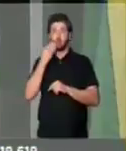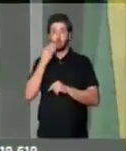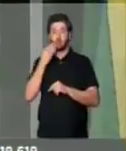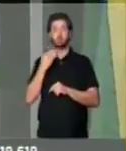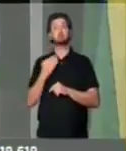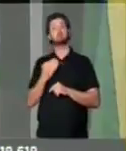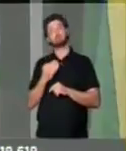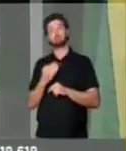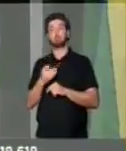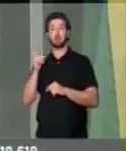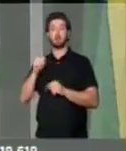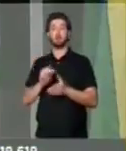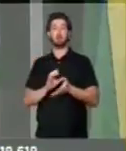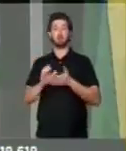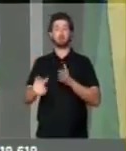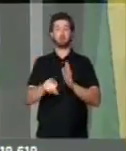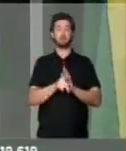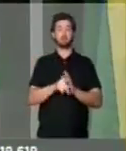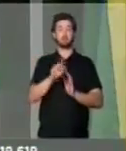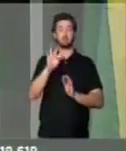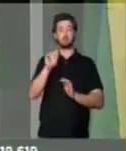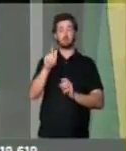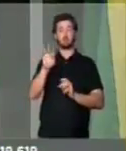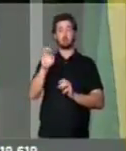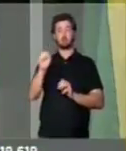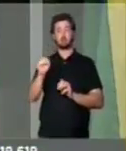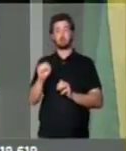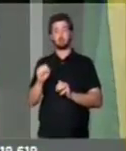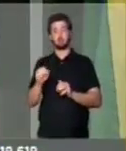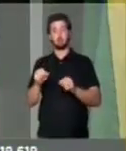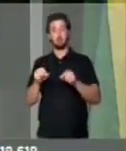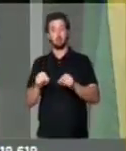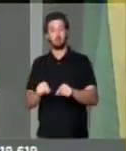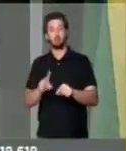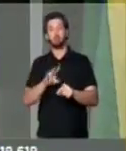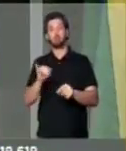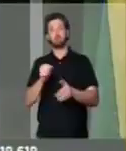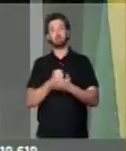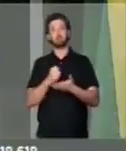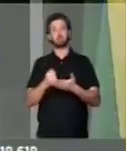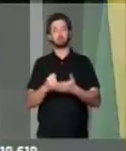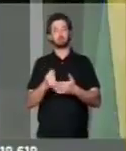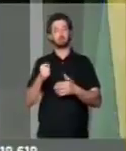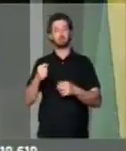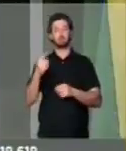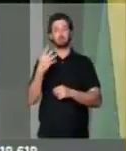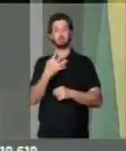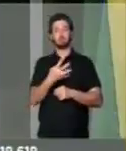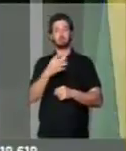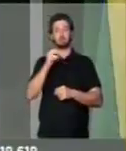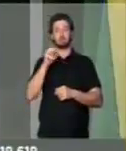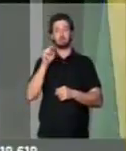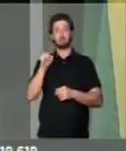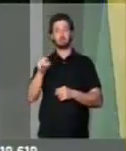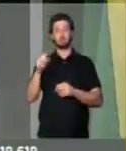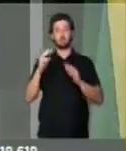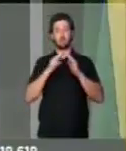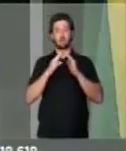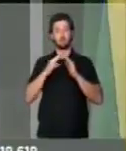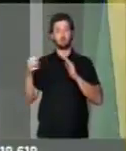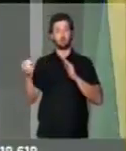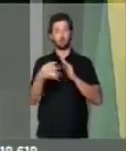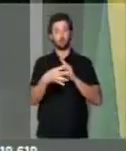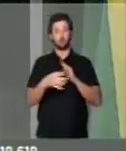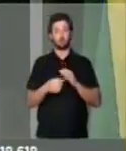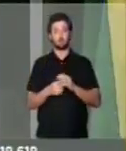bilhões em financiamentos do FGTS. Com isso, serão contratadas 40 mil novas